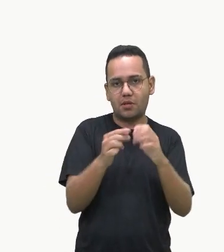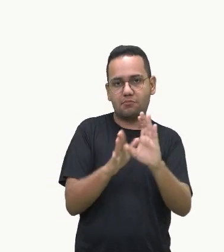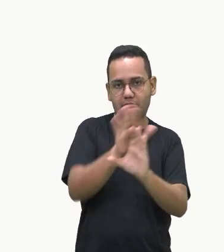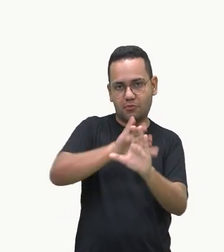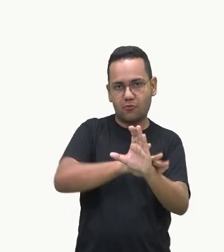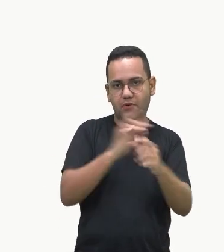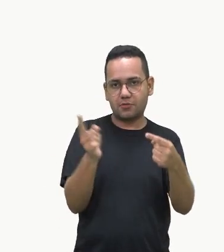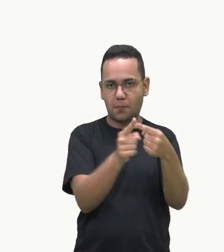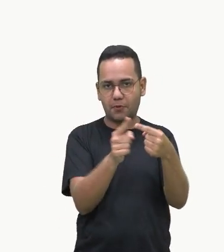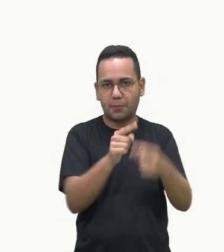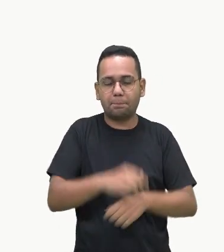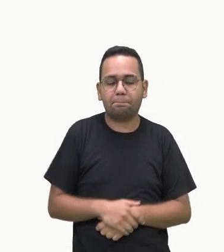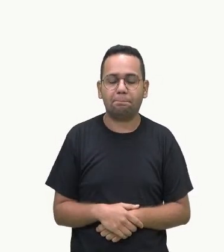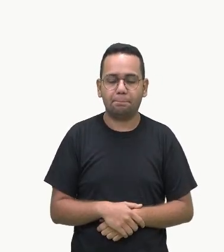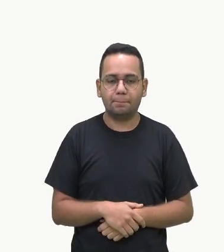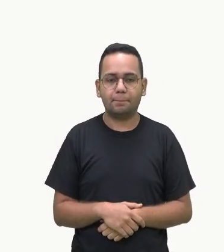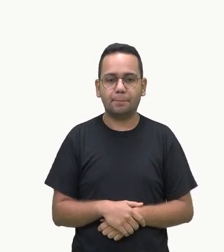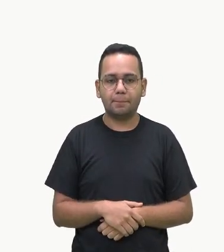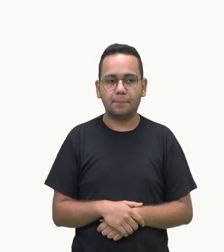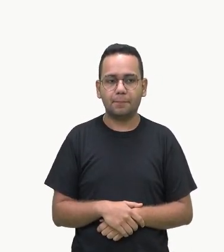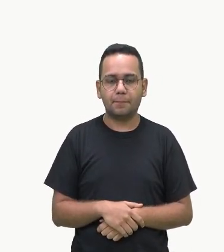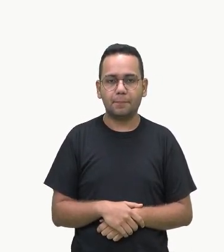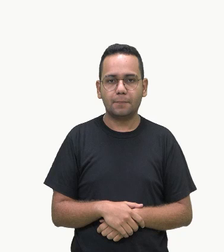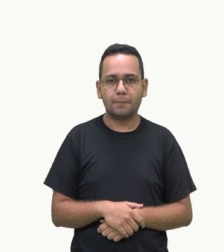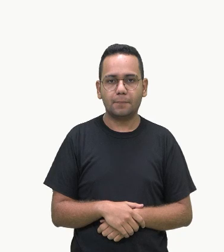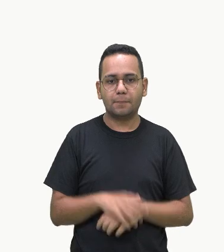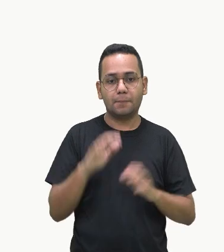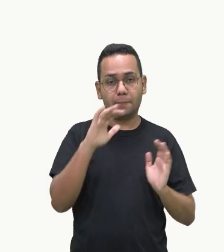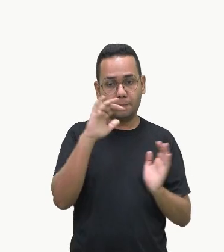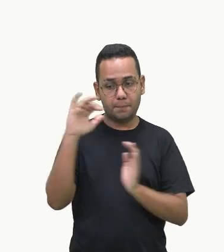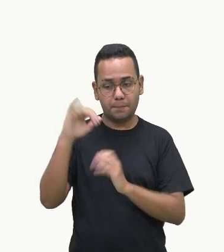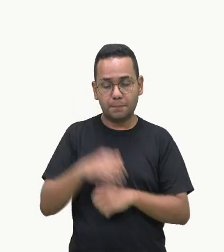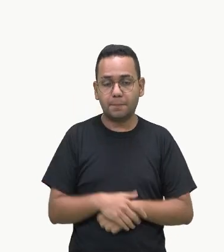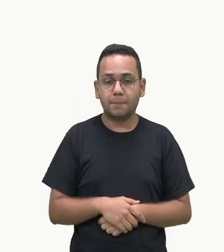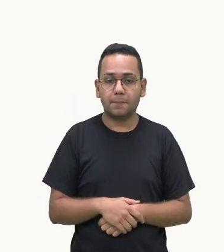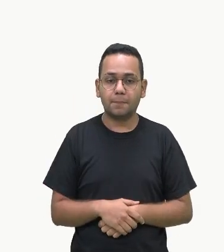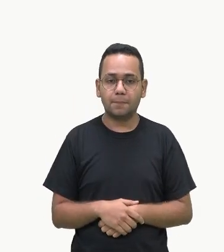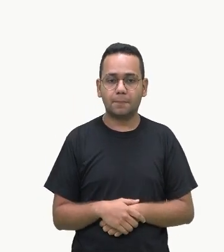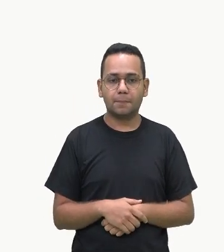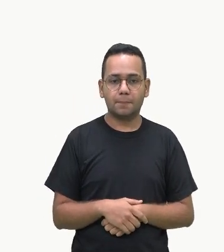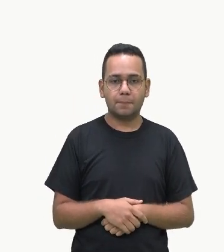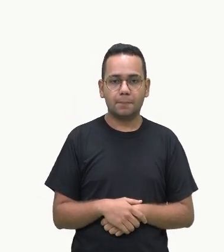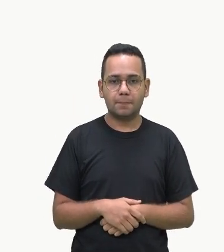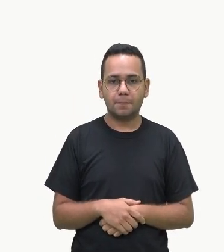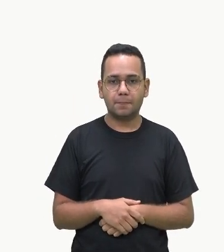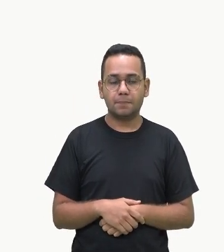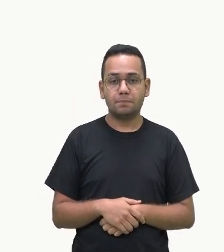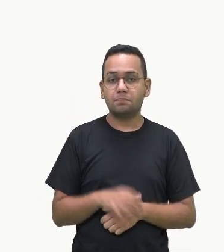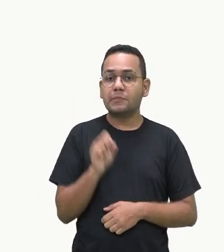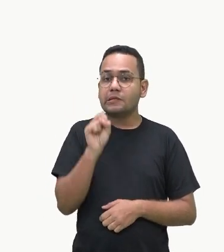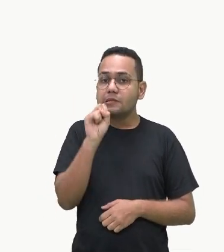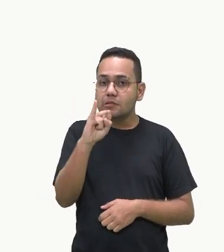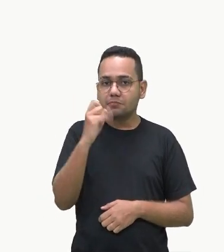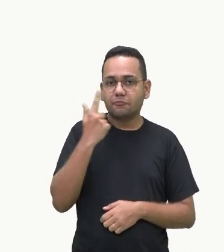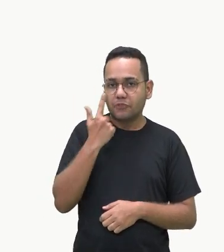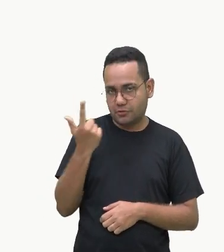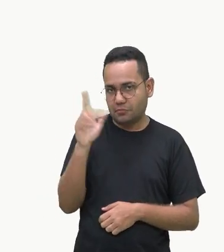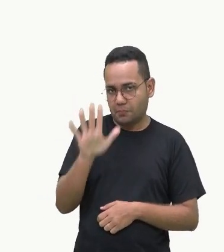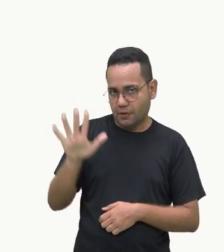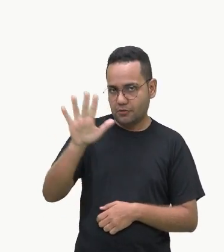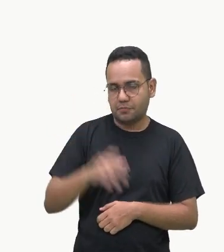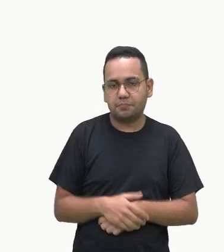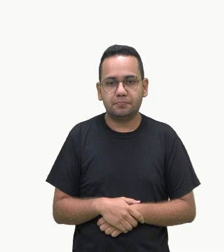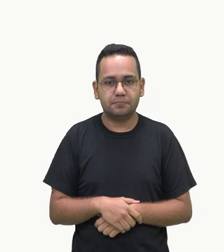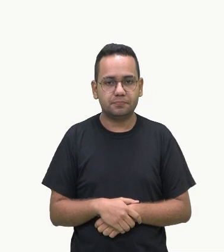convexo. Mas, se você tiver um polígono neste formato aqui,